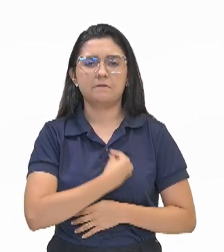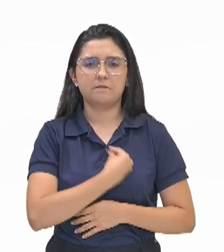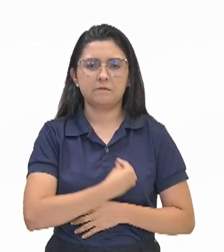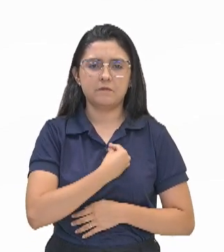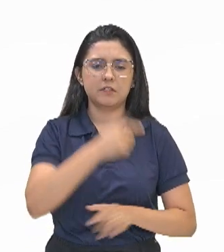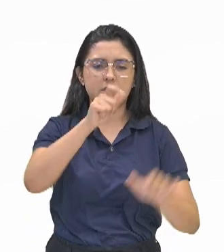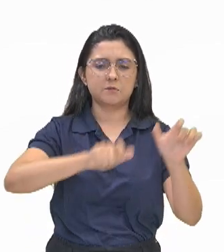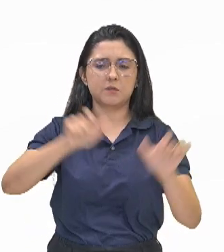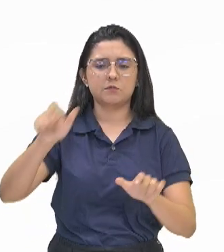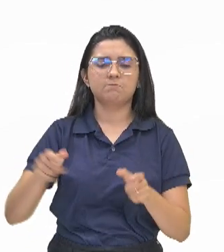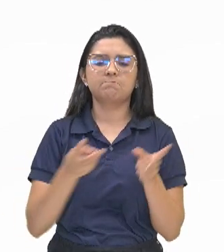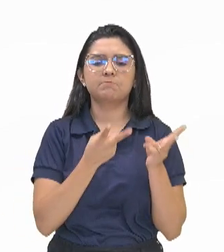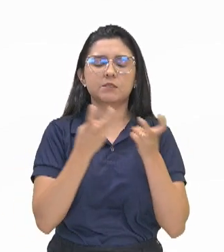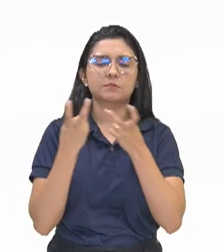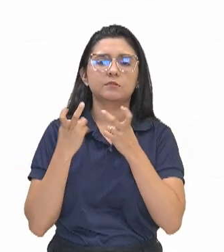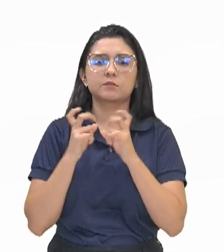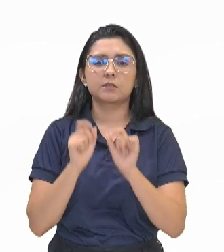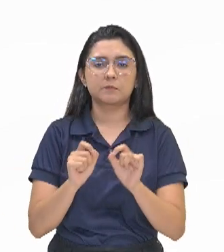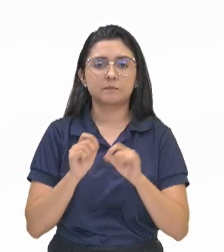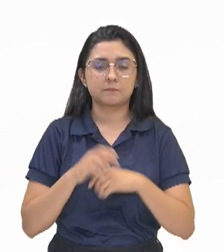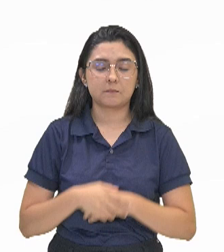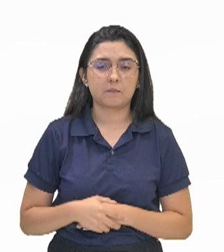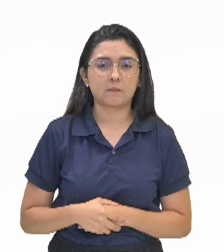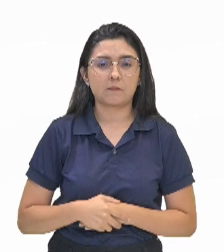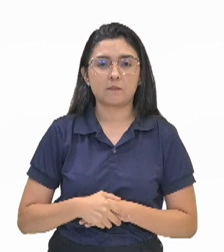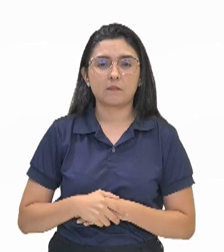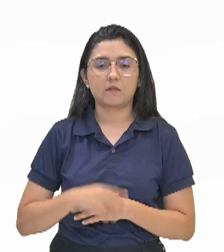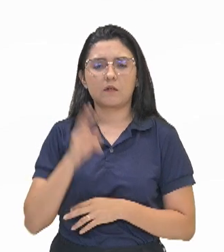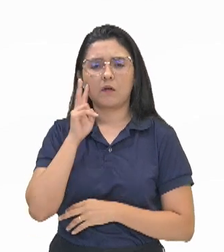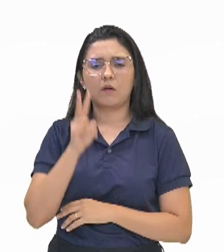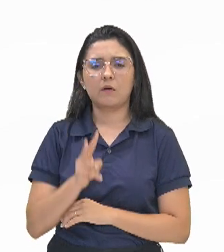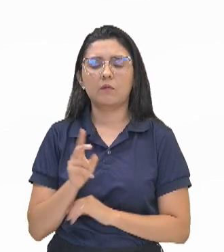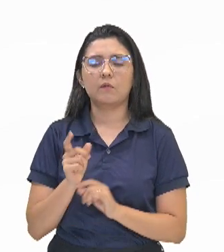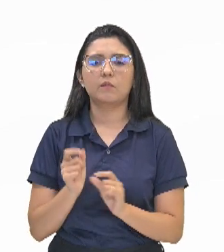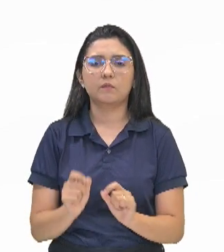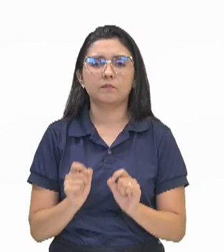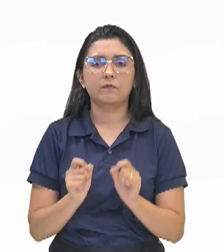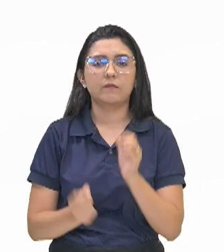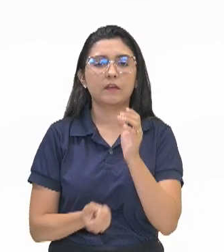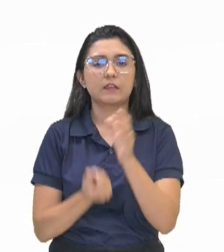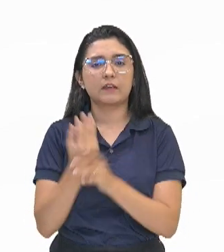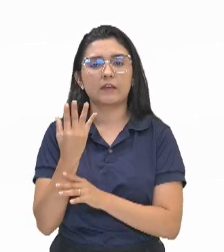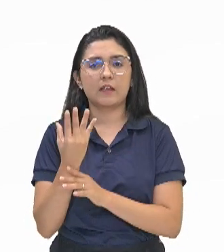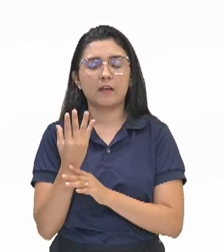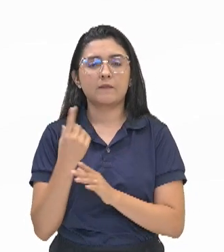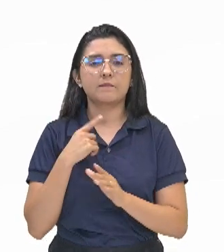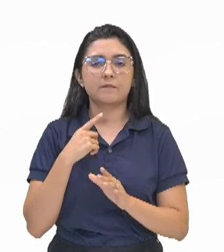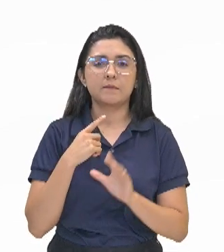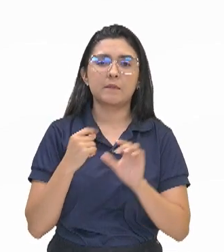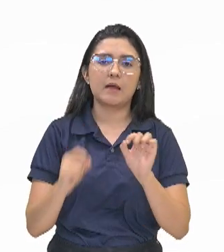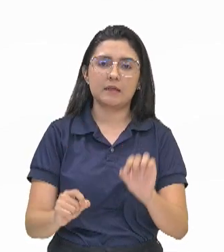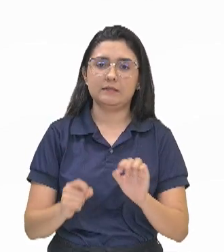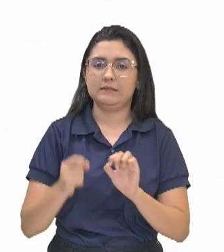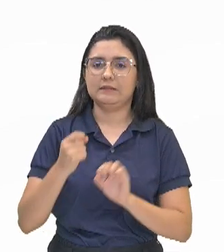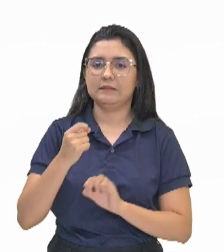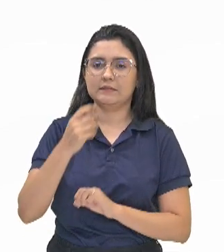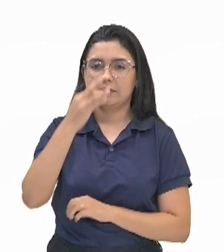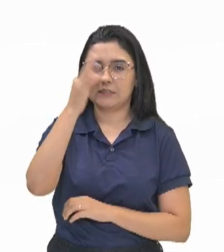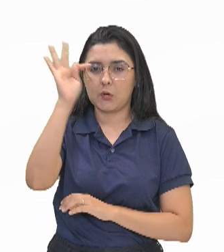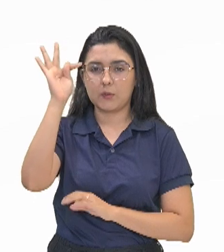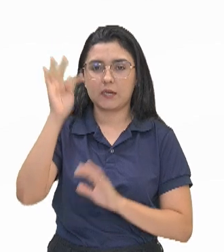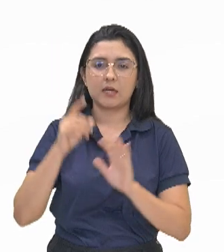em sociedade, ela vai, então, fazer e criar, elaborar uma teoria crítica.